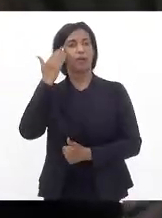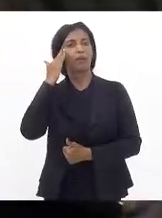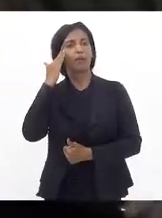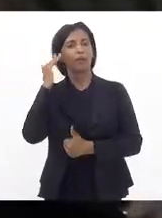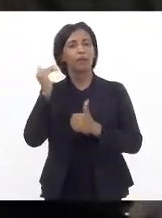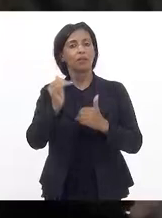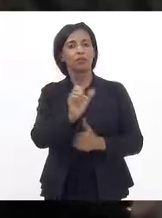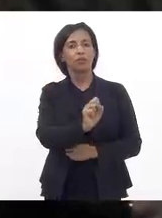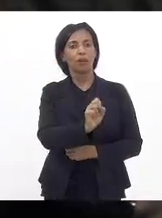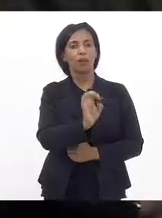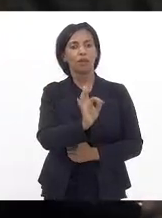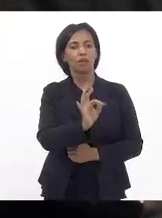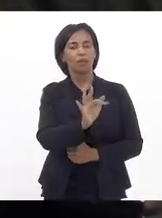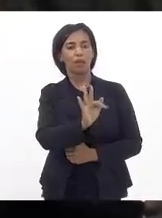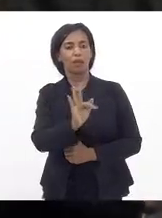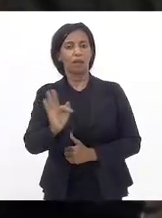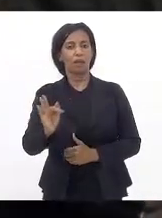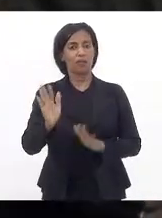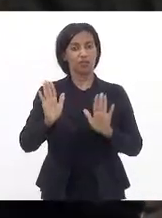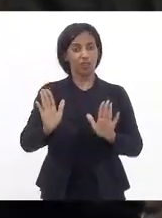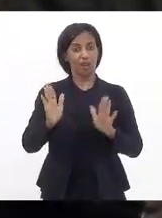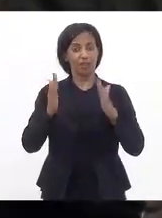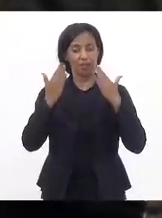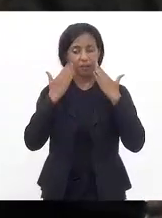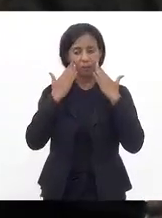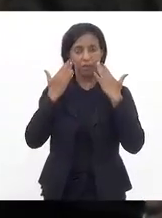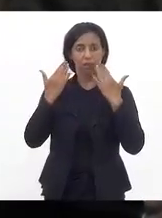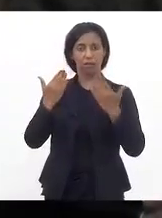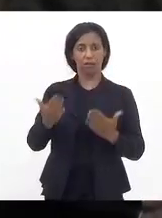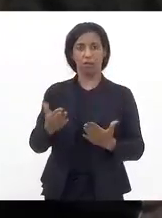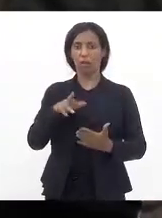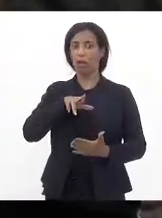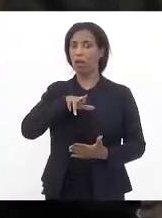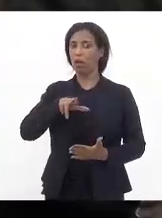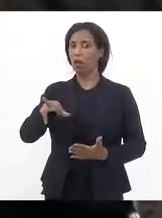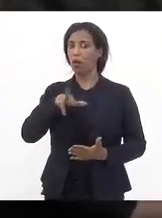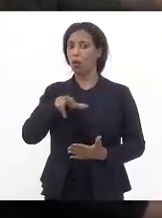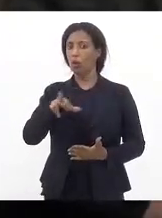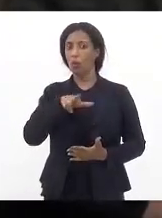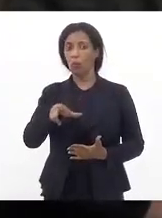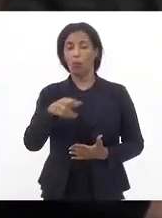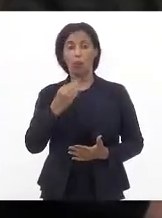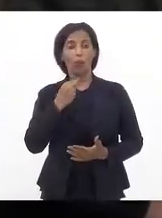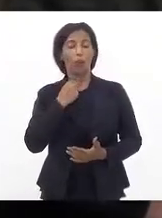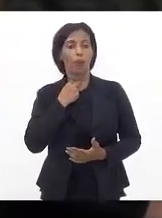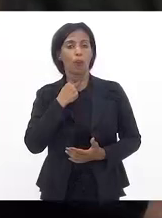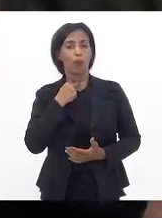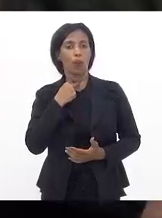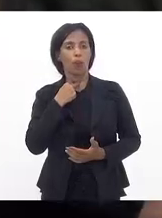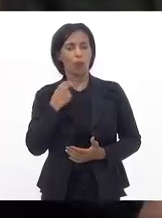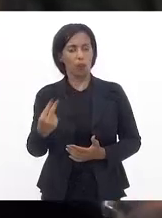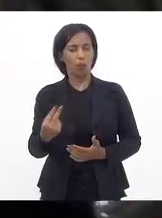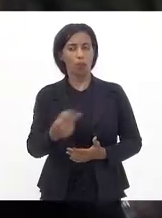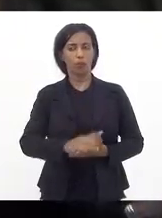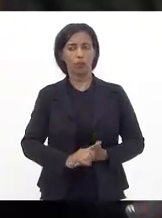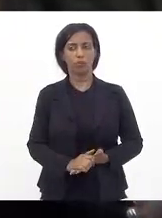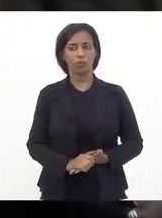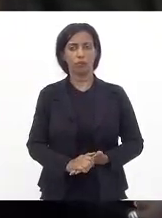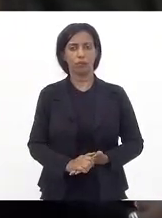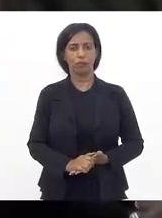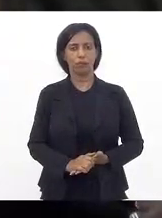de que o Supremo Tribunal Federal já se manifestou que não é não é possível a compra o seu